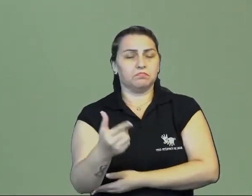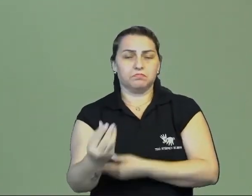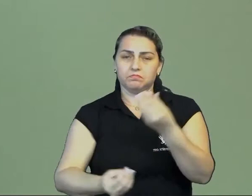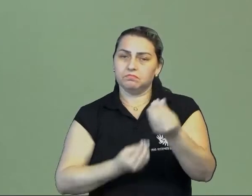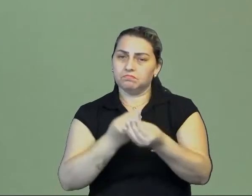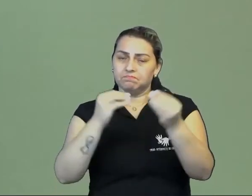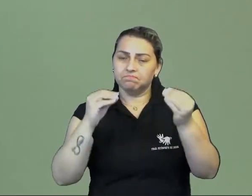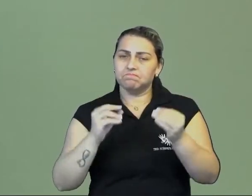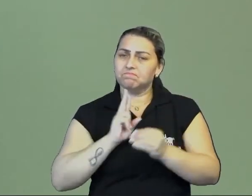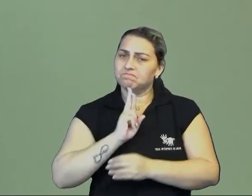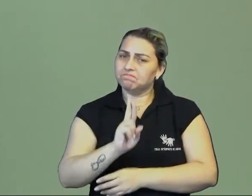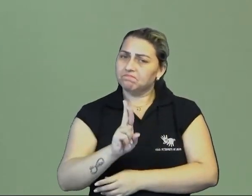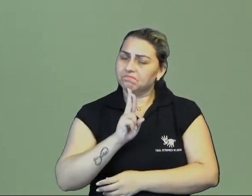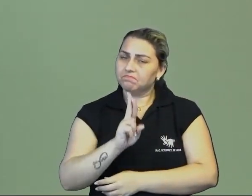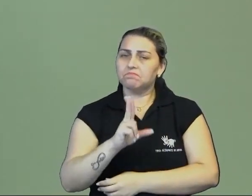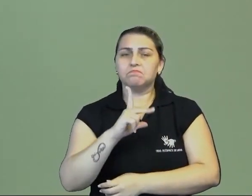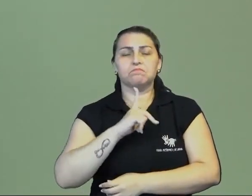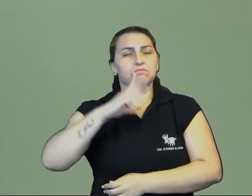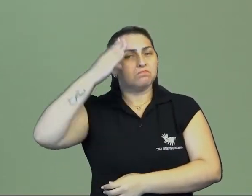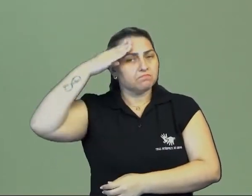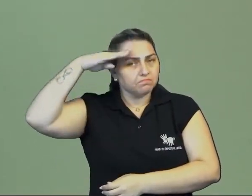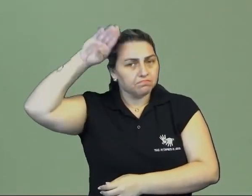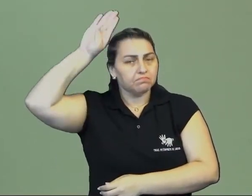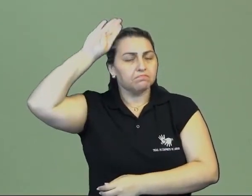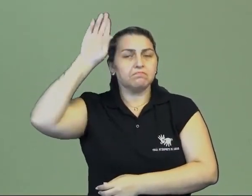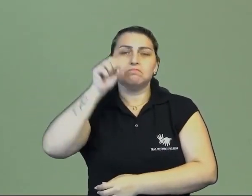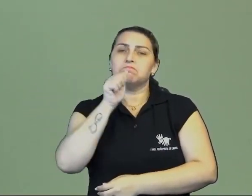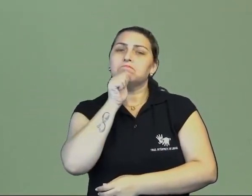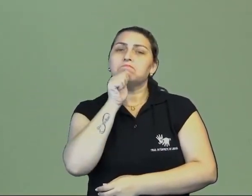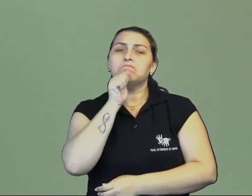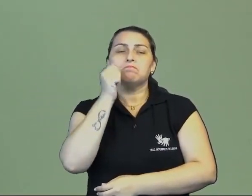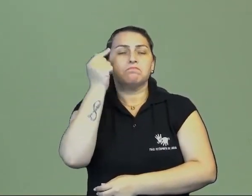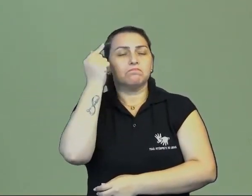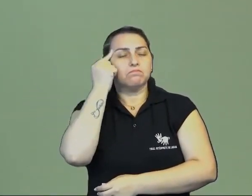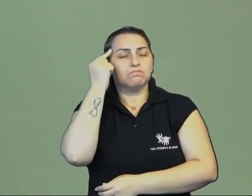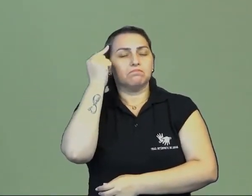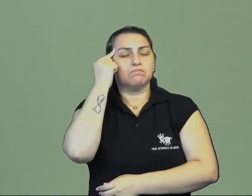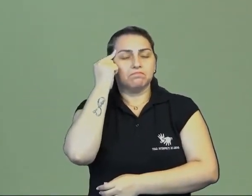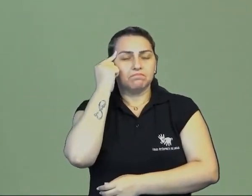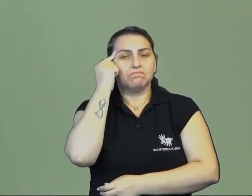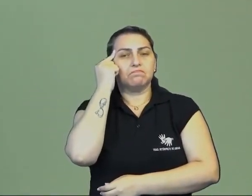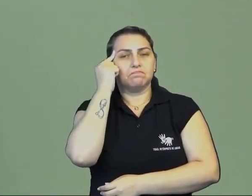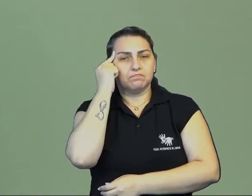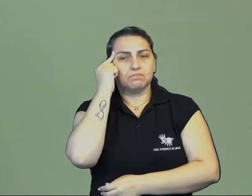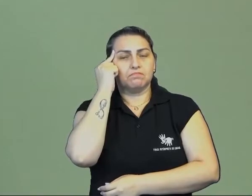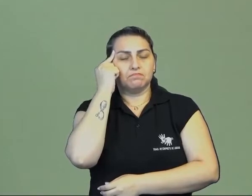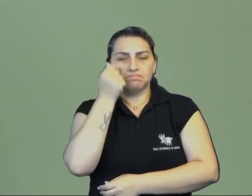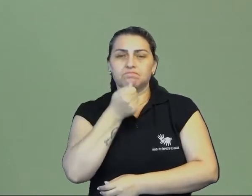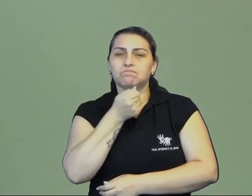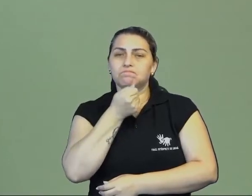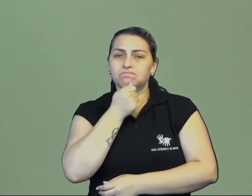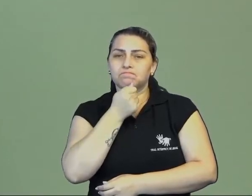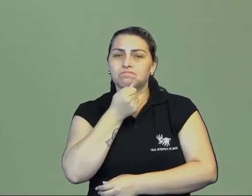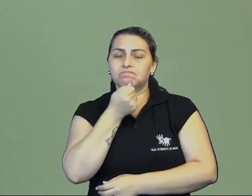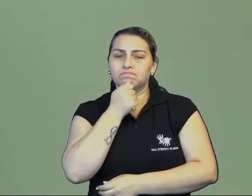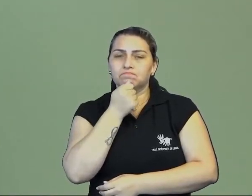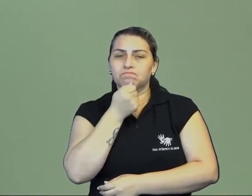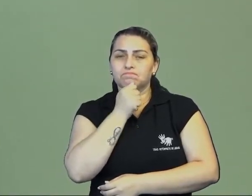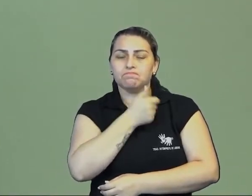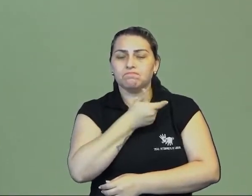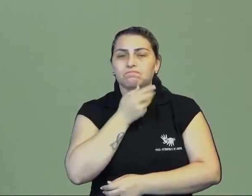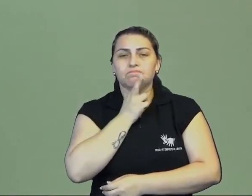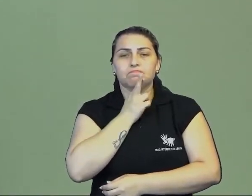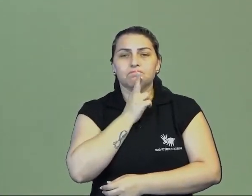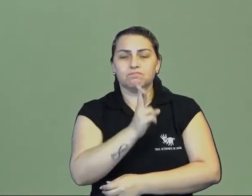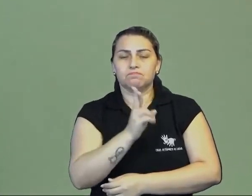ser resolvidas, tem teorias que ainda pensadores tentaram cogitar e ainda são inquebráveis, são